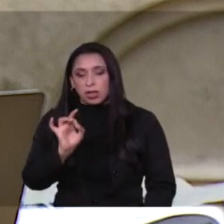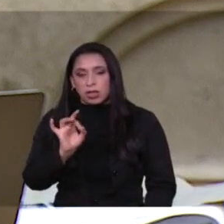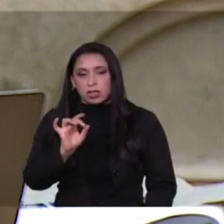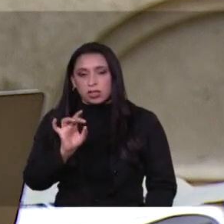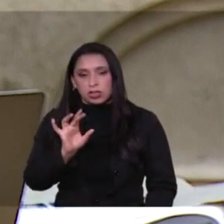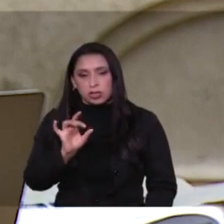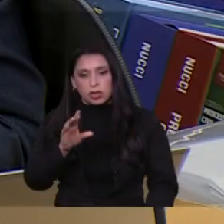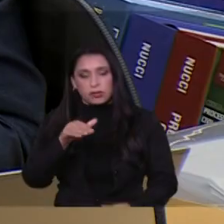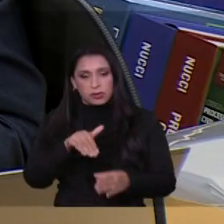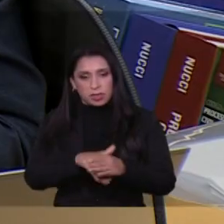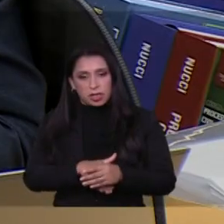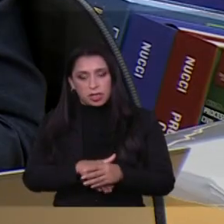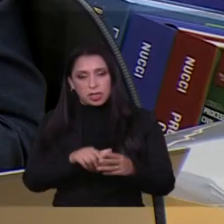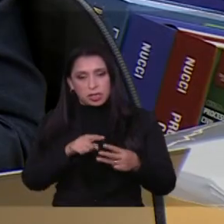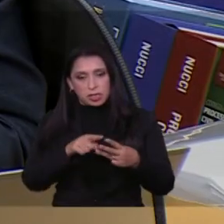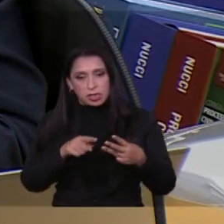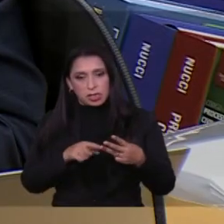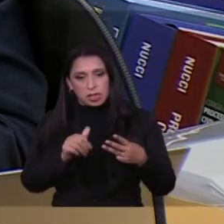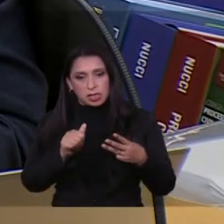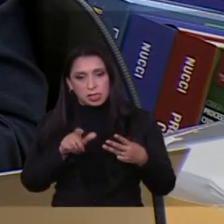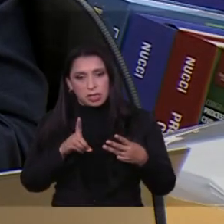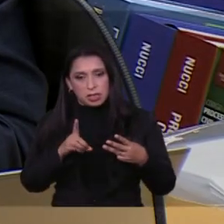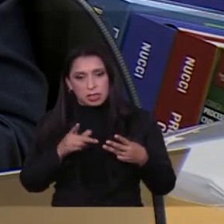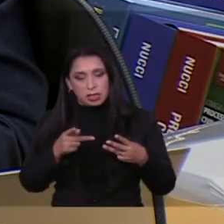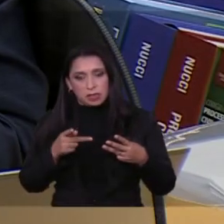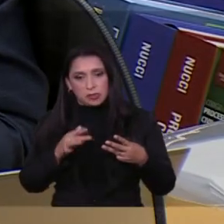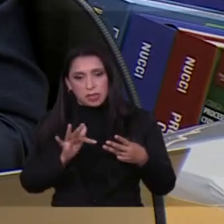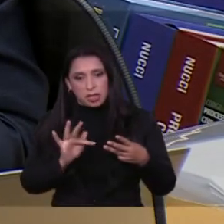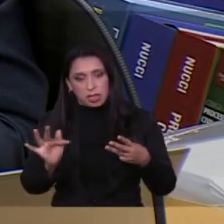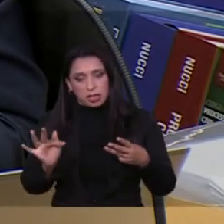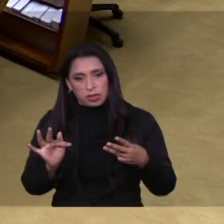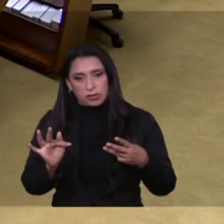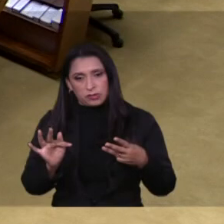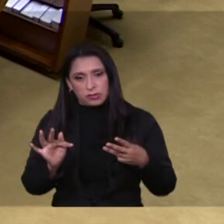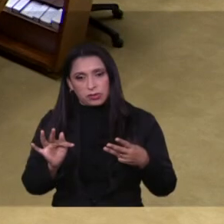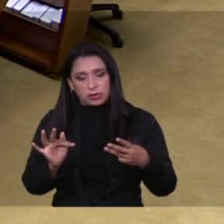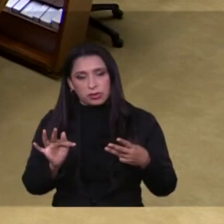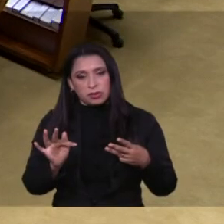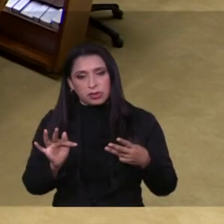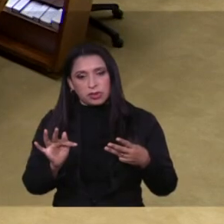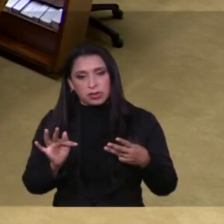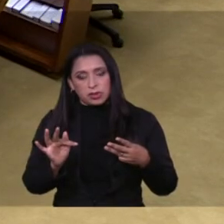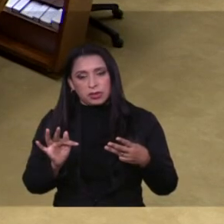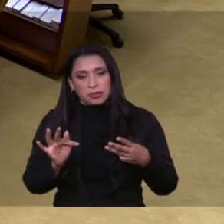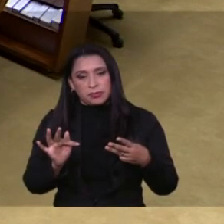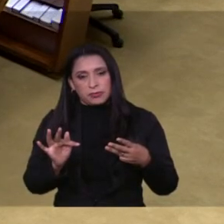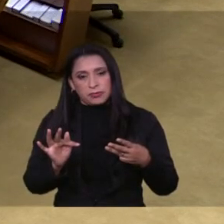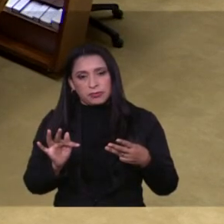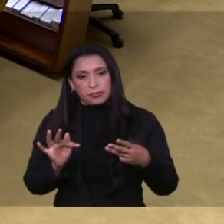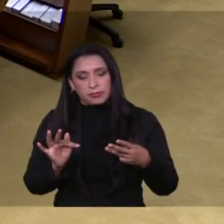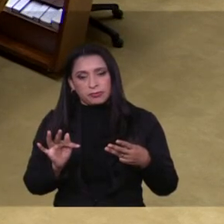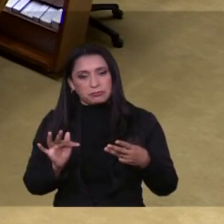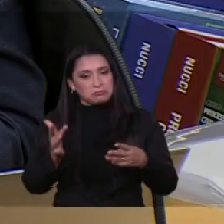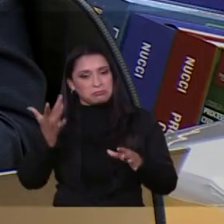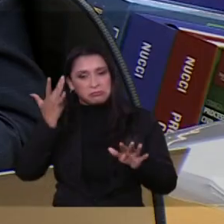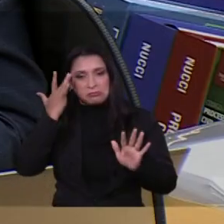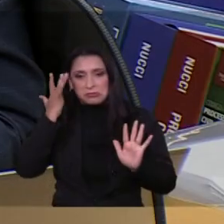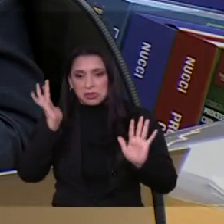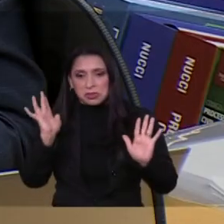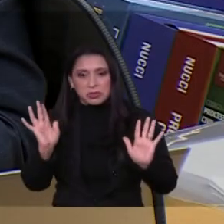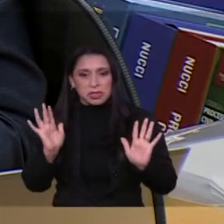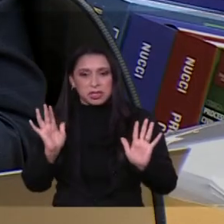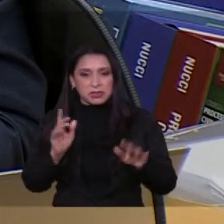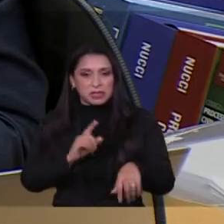nas três ADPFs? Ou votaria também na ADO? Já relatou? Não. Não sei se seguiremos